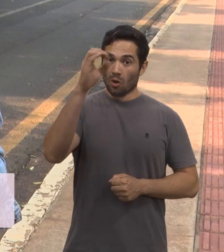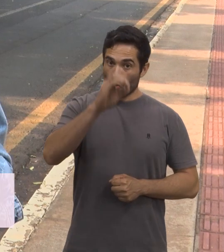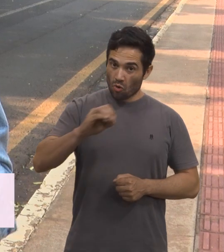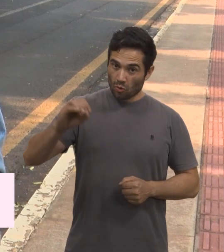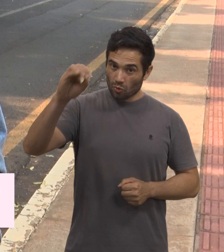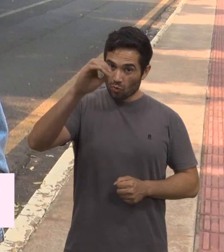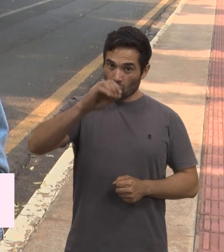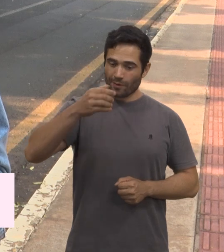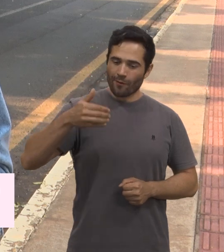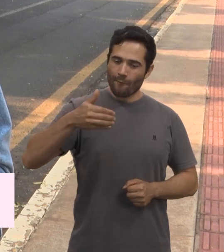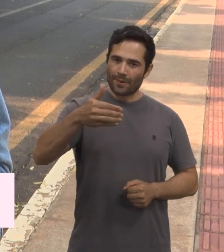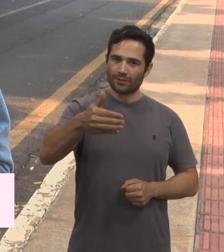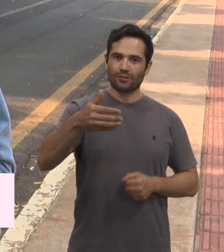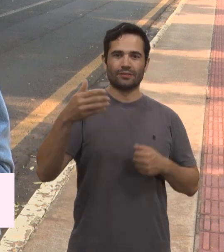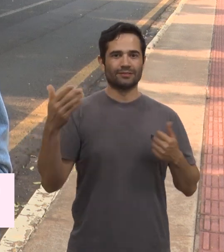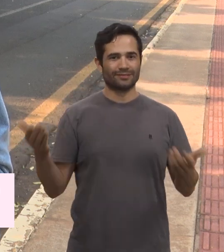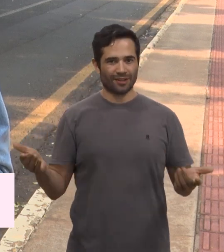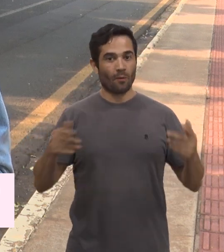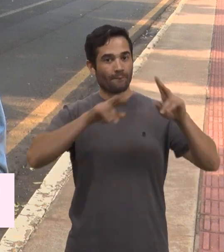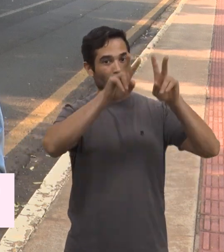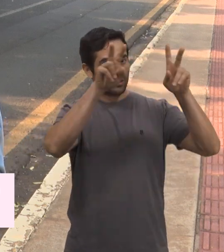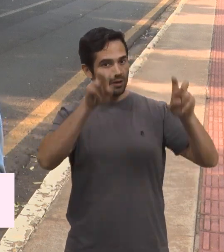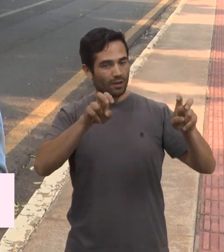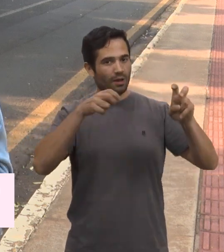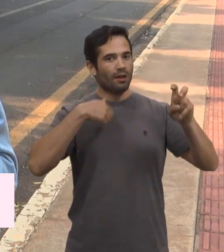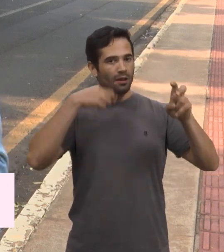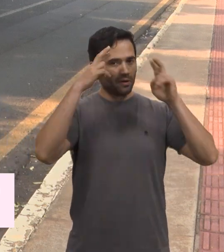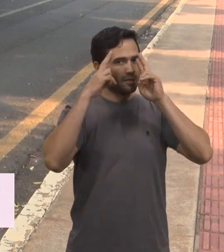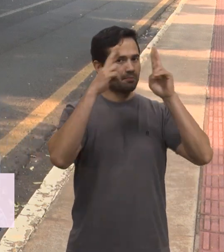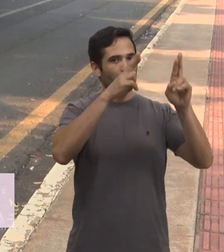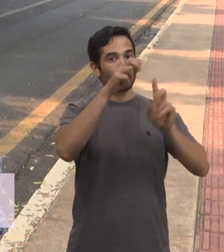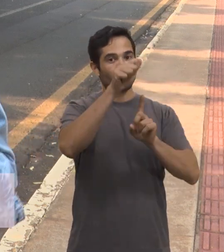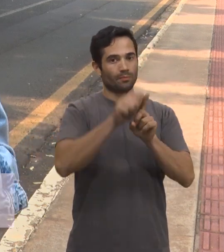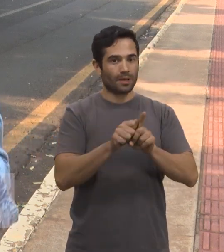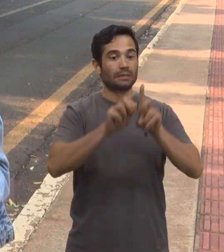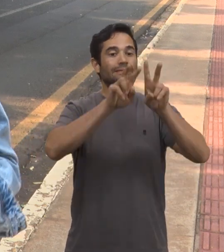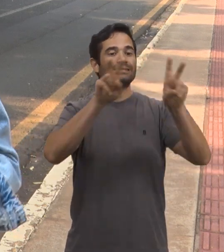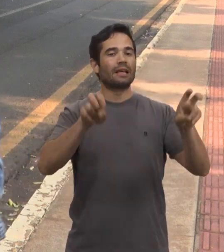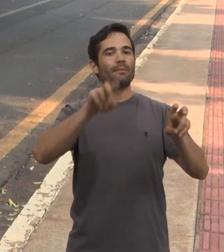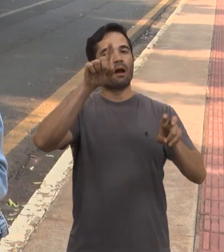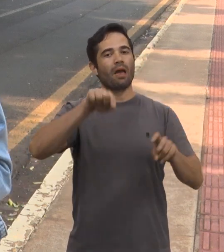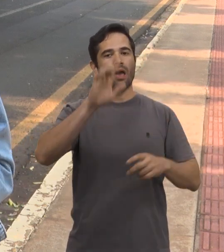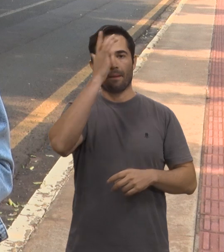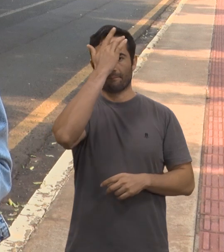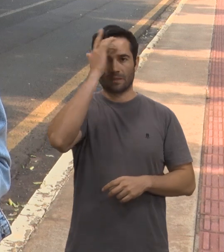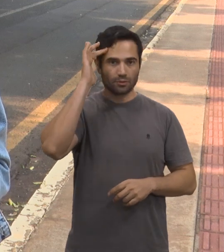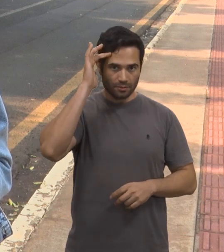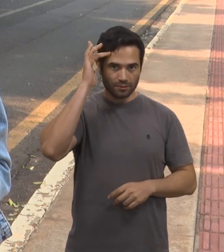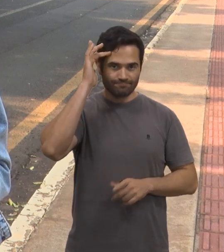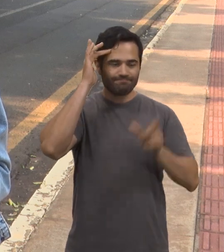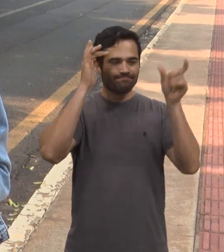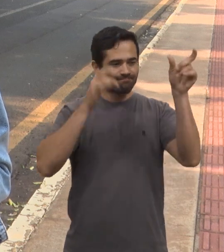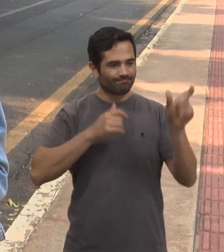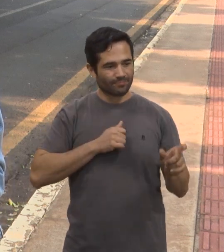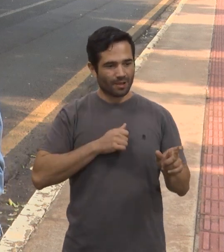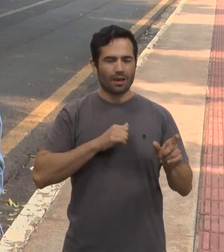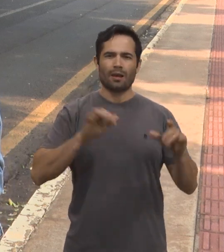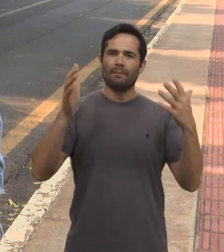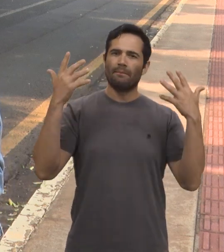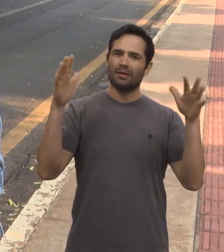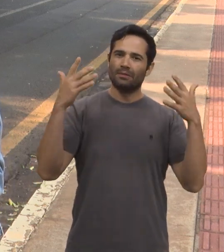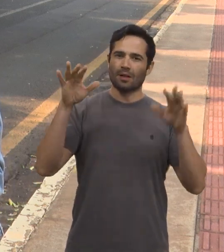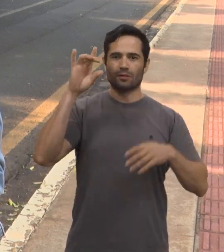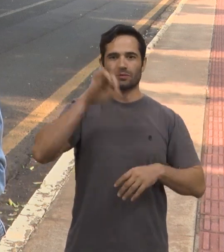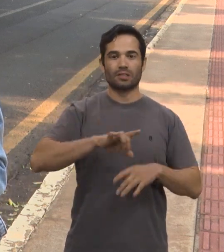outubro chegou e a campanha eu respeito do mês tem como tema a pessoa para Celebrar o dia das